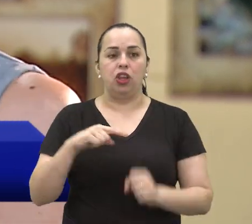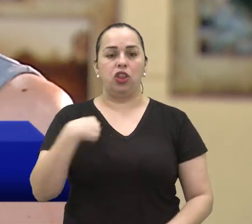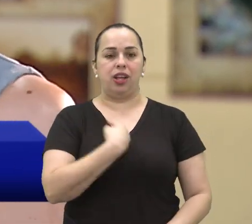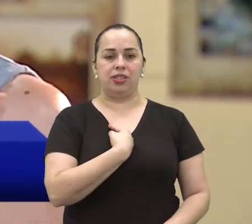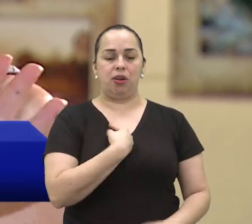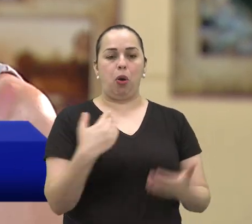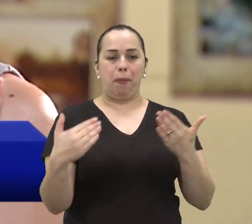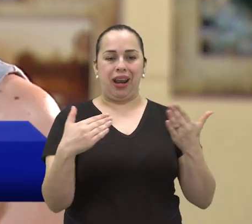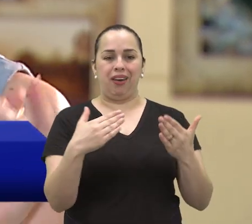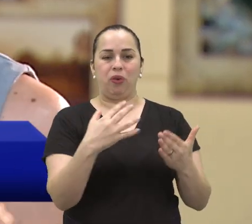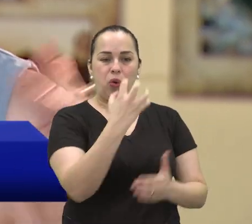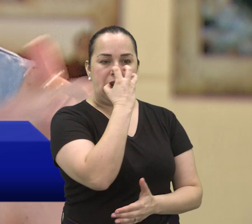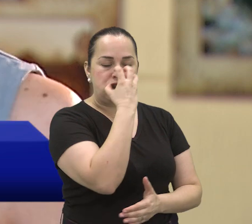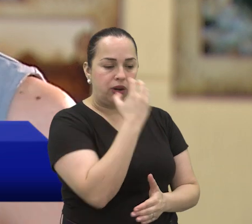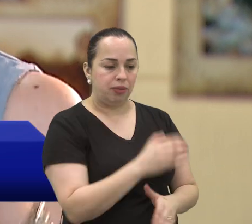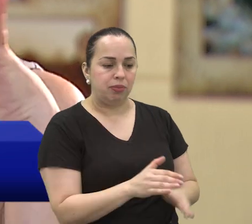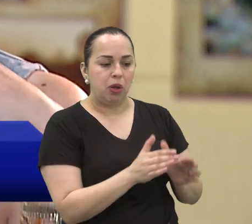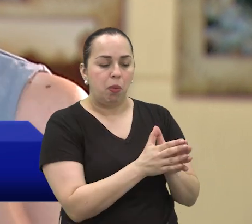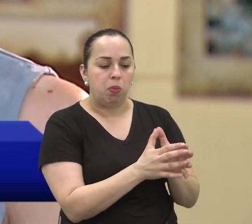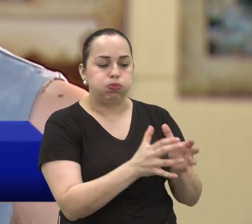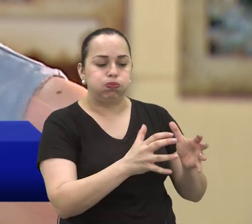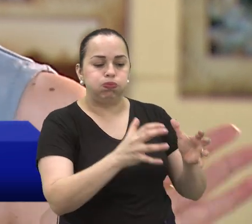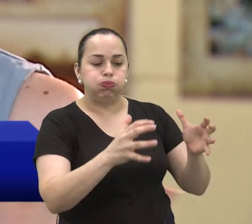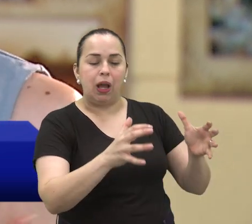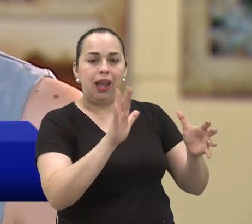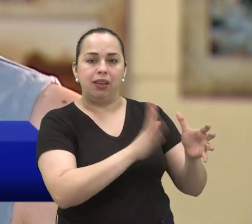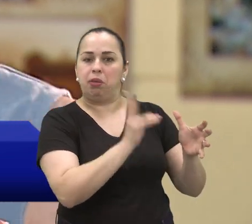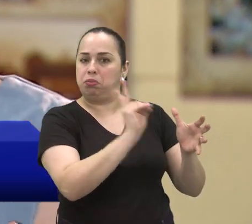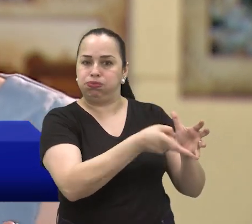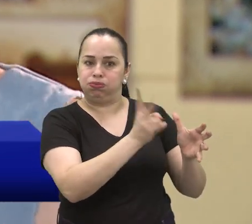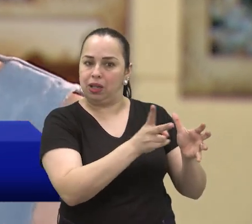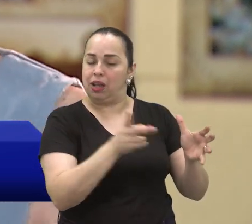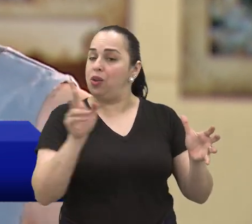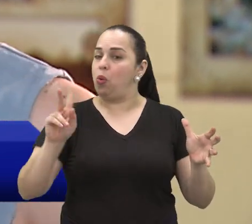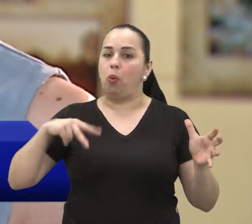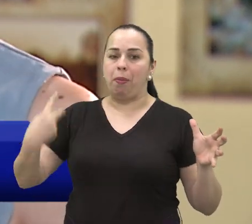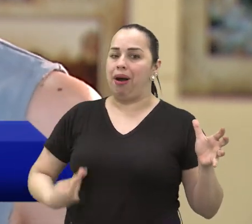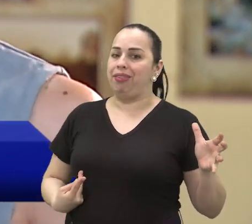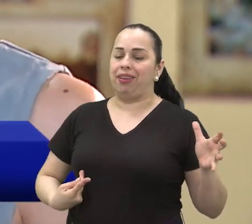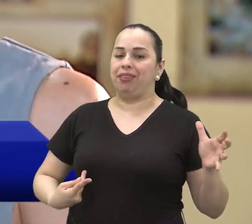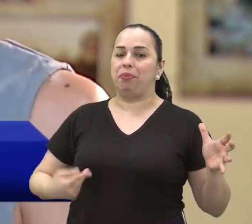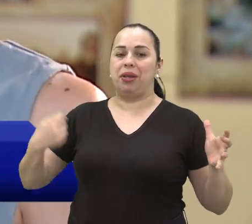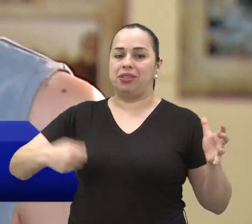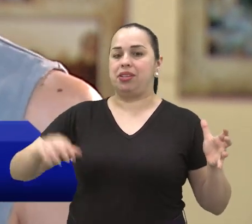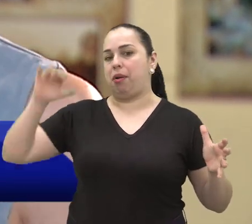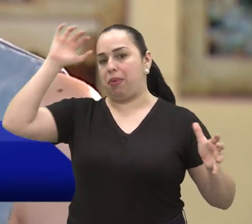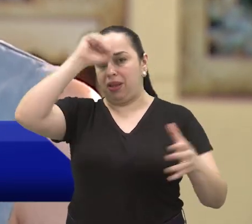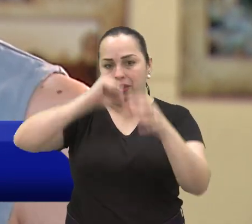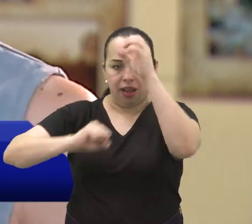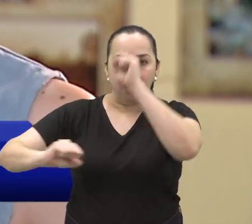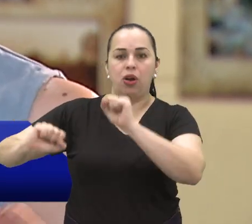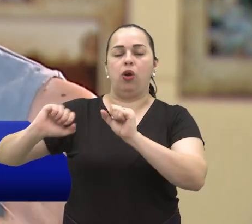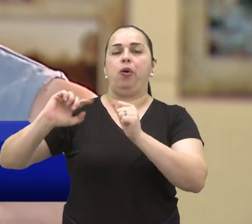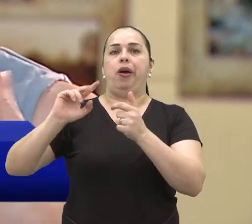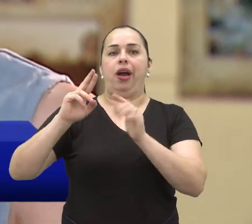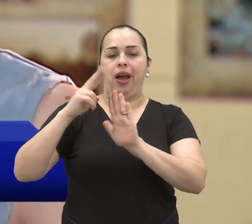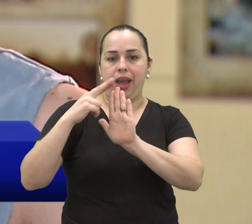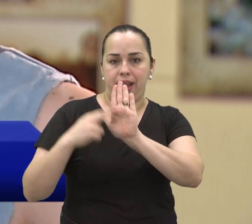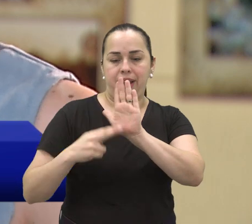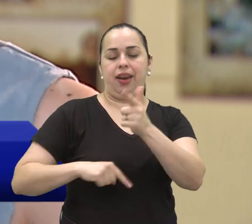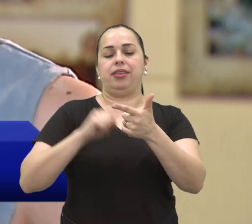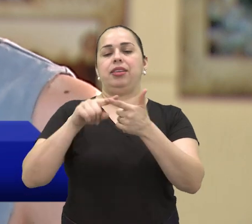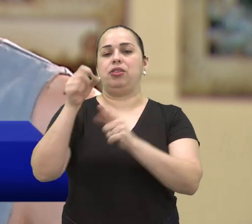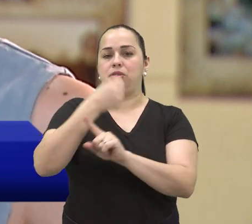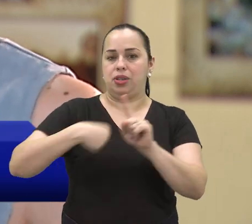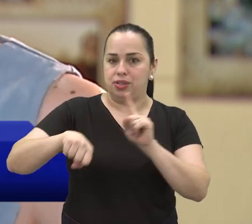um cachorrinho, né? Tipo, os cachorrinhos, eles crescem, eles já sabem como é a vida de cachorrinho. O ser humano, a gente tem que aprender tudo, aprender regras sociais,